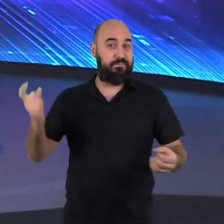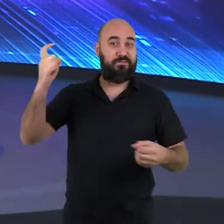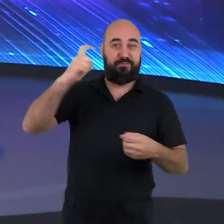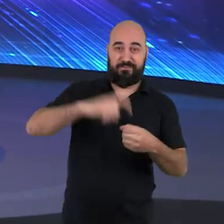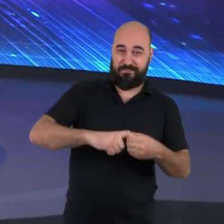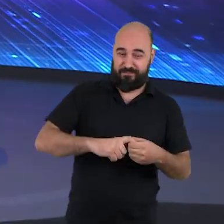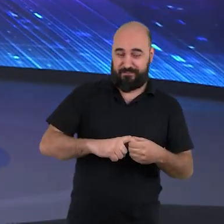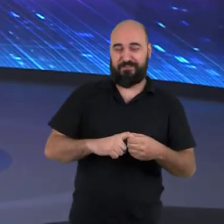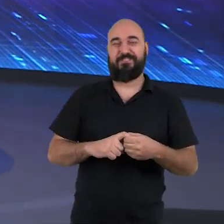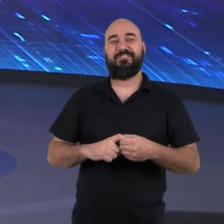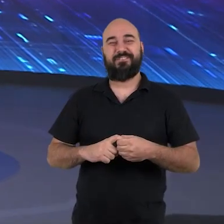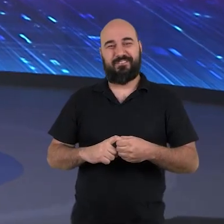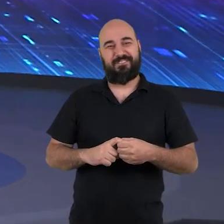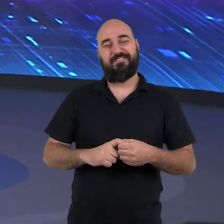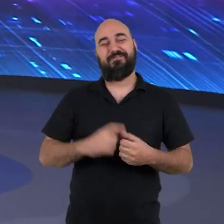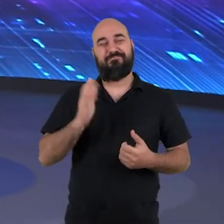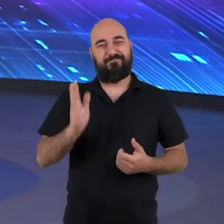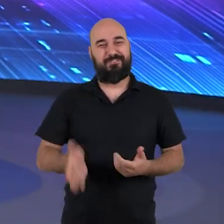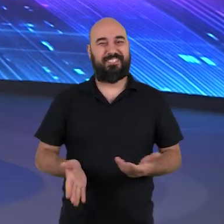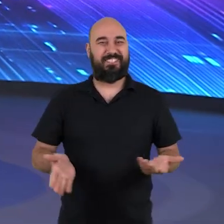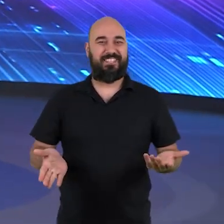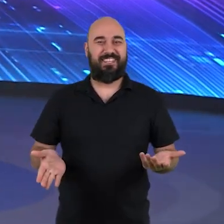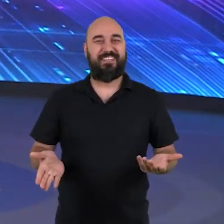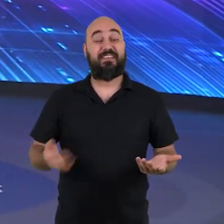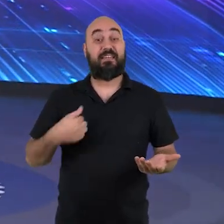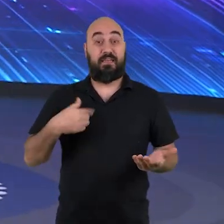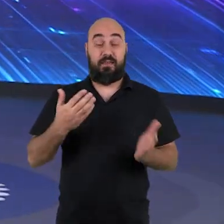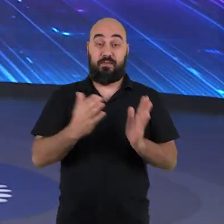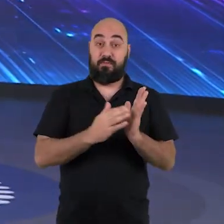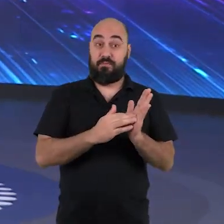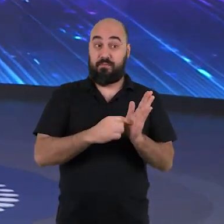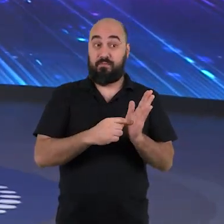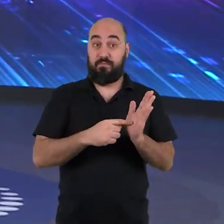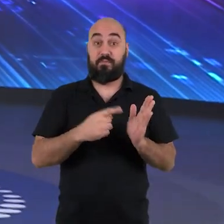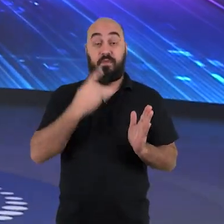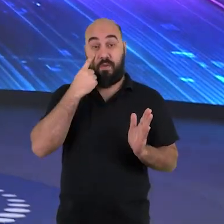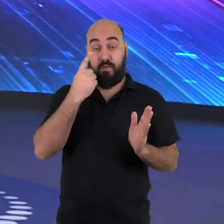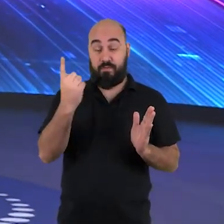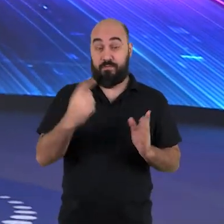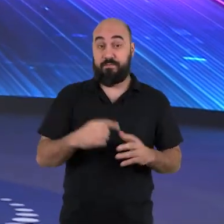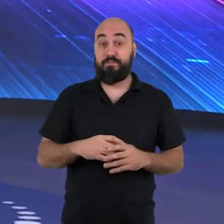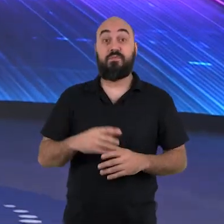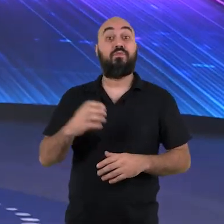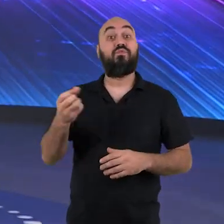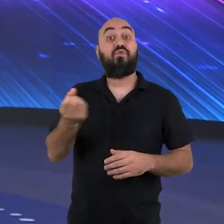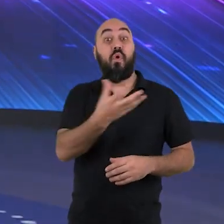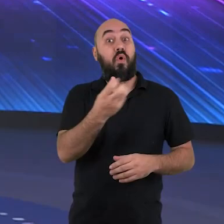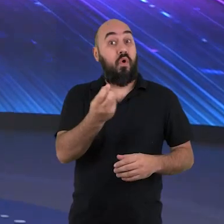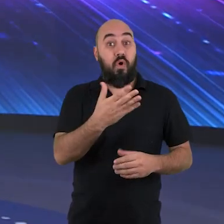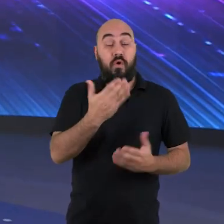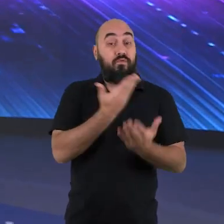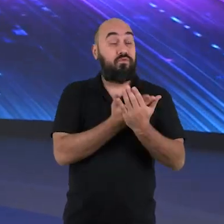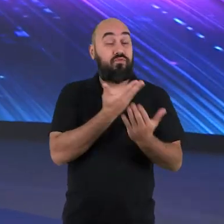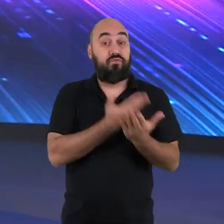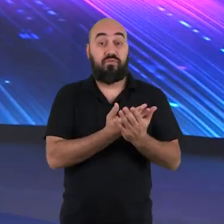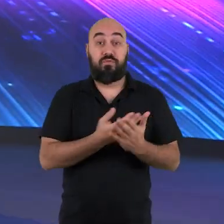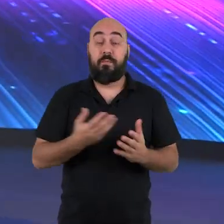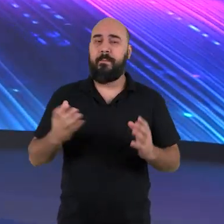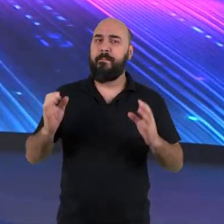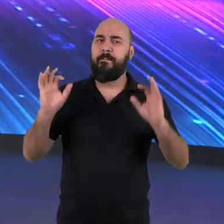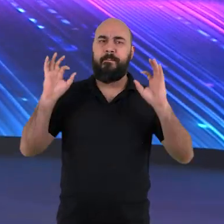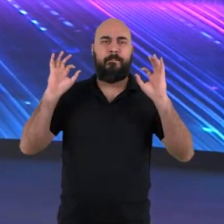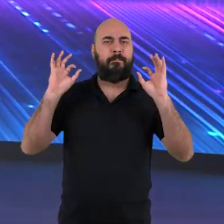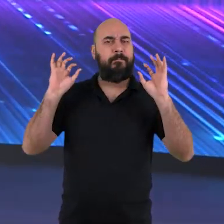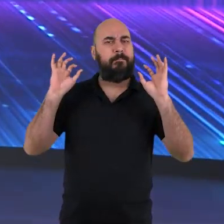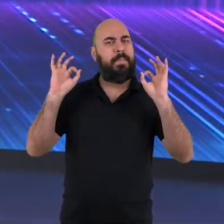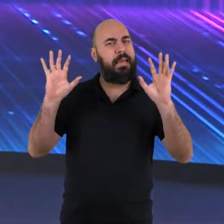O Arena do Futuro já está de volta e eu tenho aqui nas minhas mãos um estudo bíblico novo, espetacular,